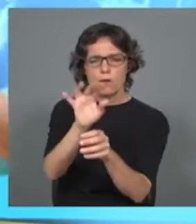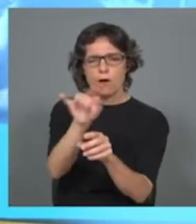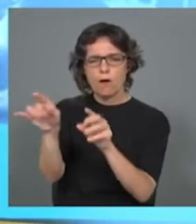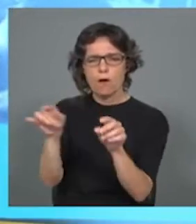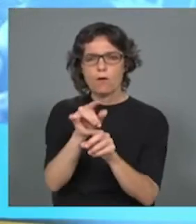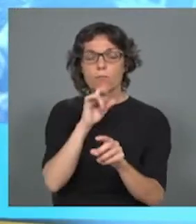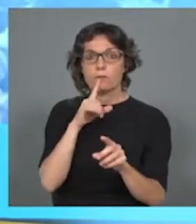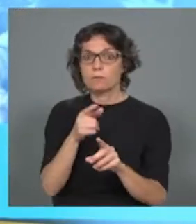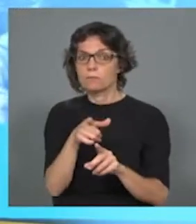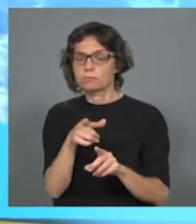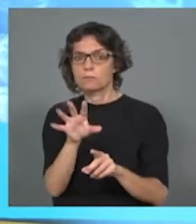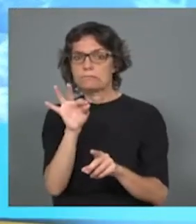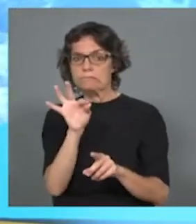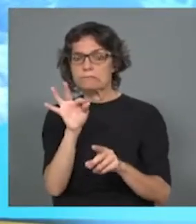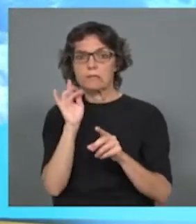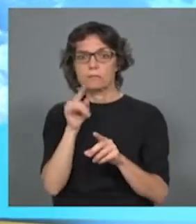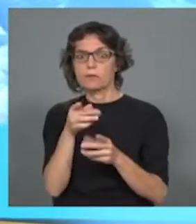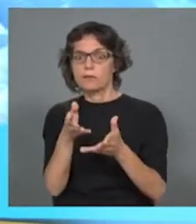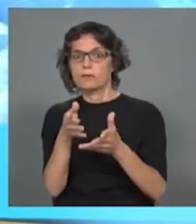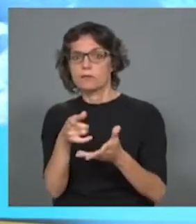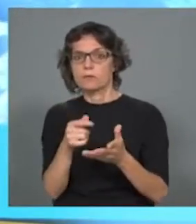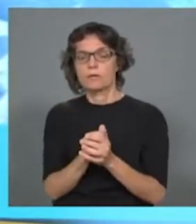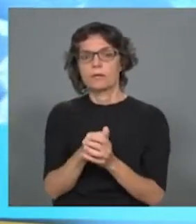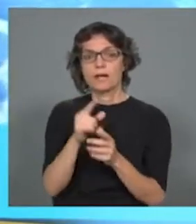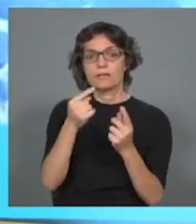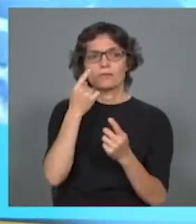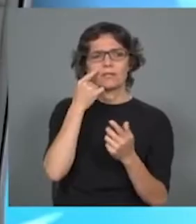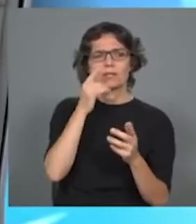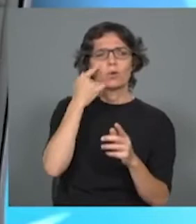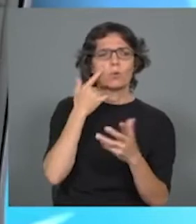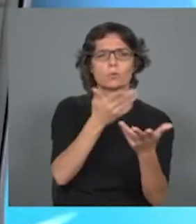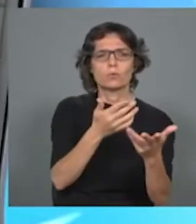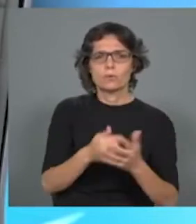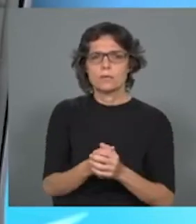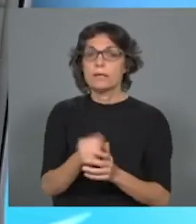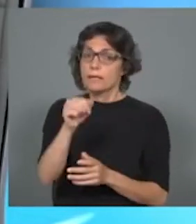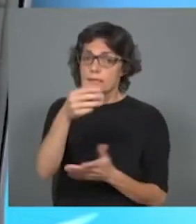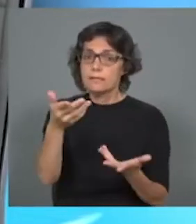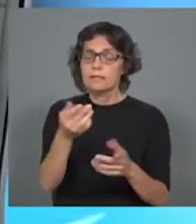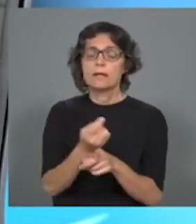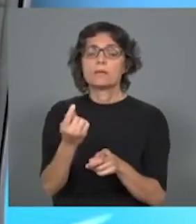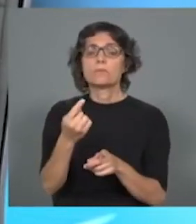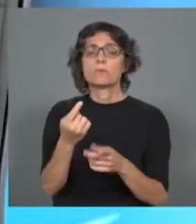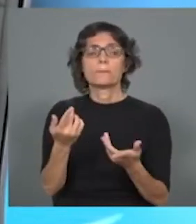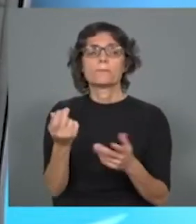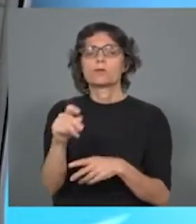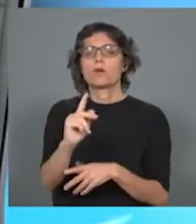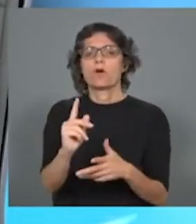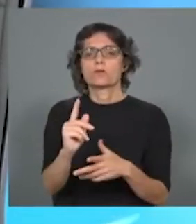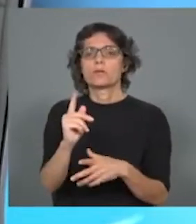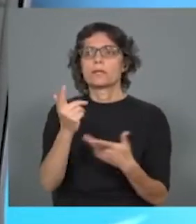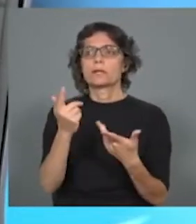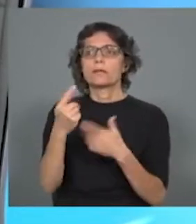ser combatidas, se calhar até pelo conhecimento que esteja longe, não é? Exatamente. E até porque as coisas depois acabam por se cruzar, não